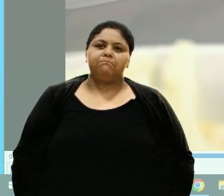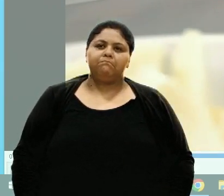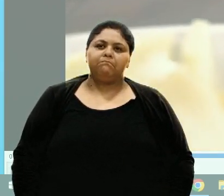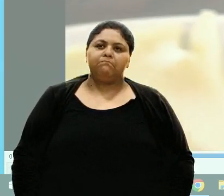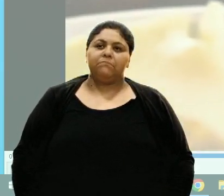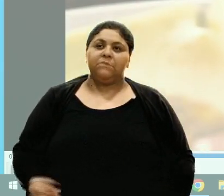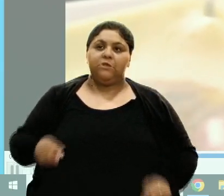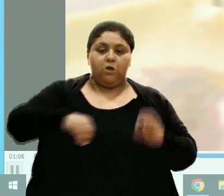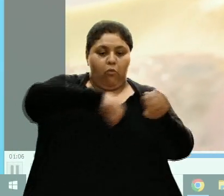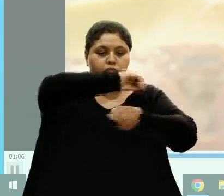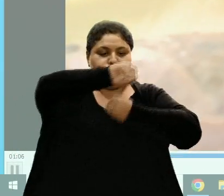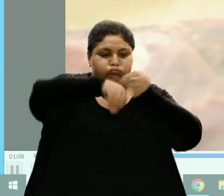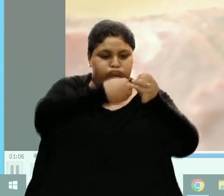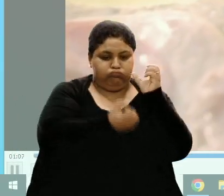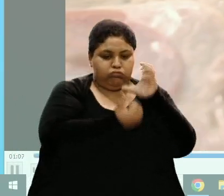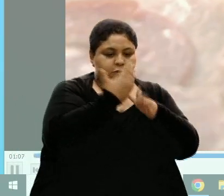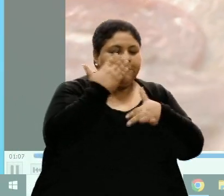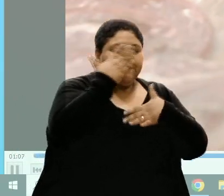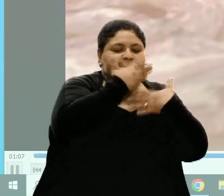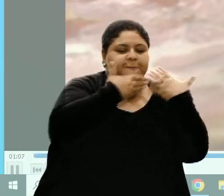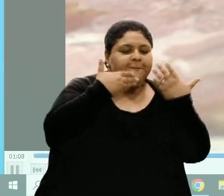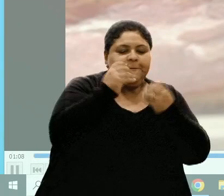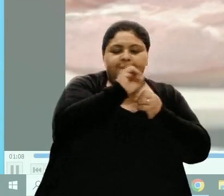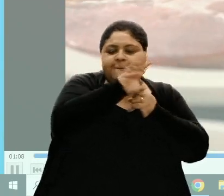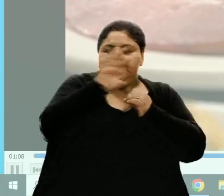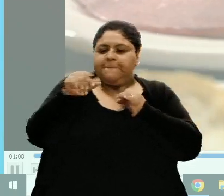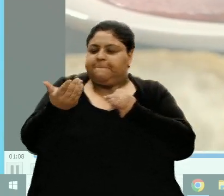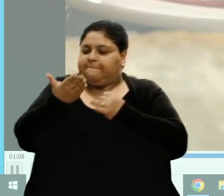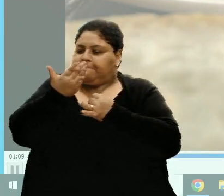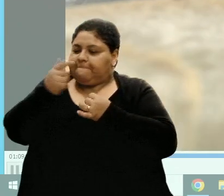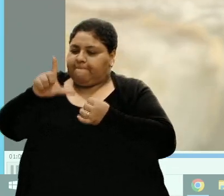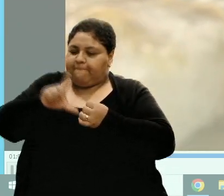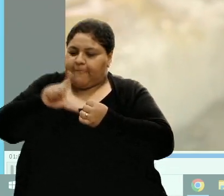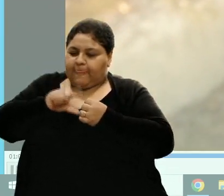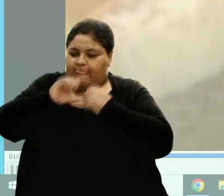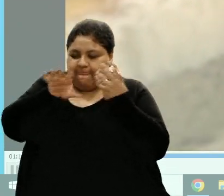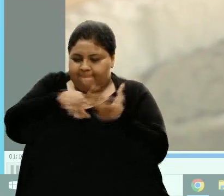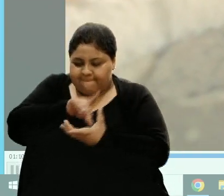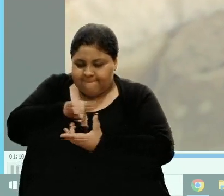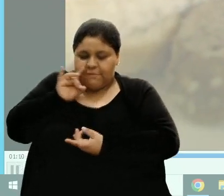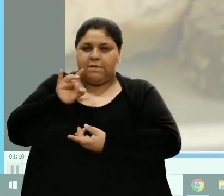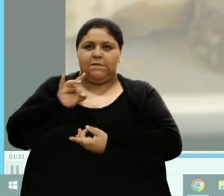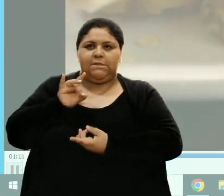Uma mistura original de sabores, cada prato carrega sua essência.